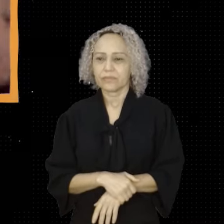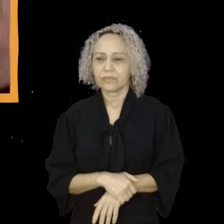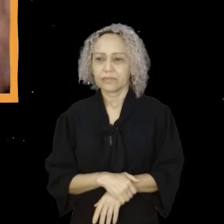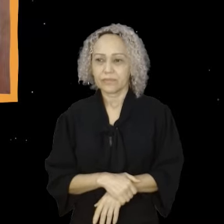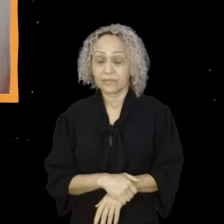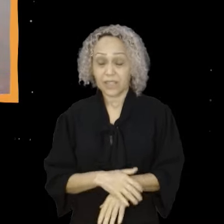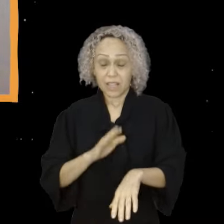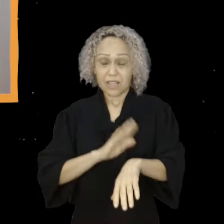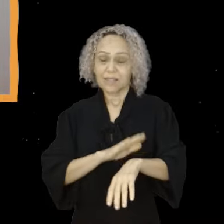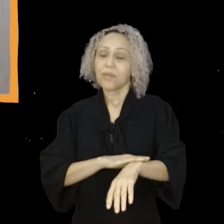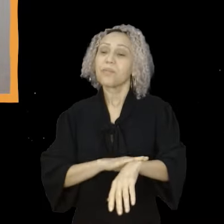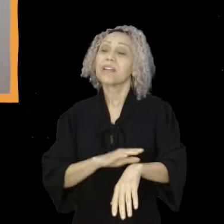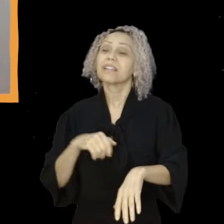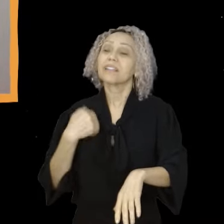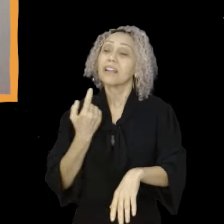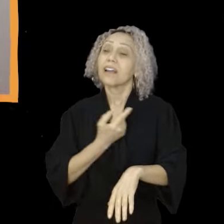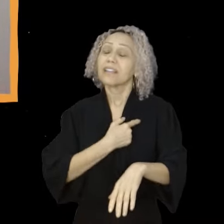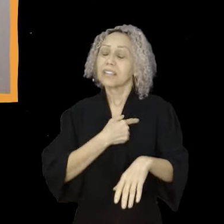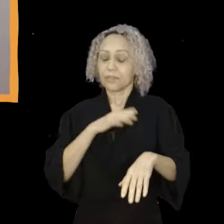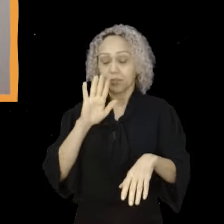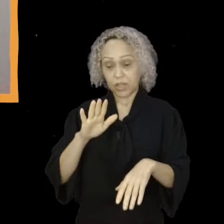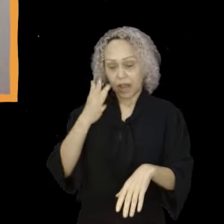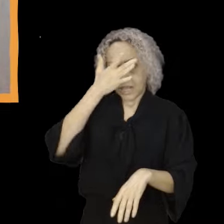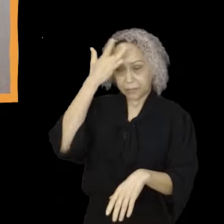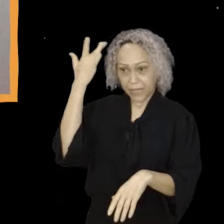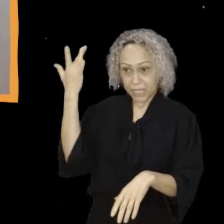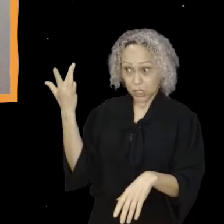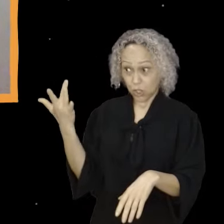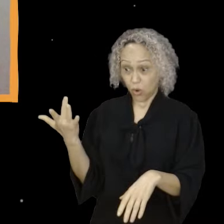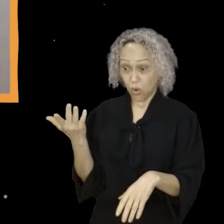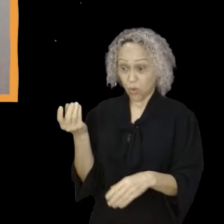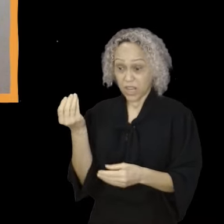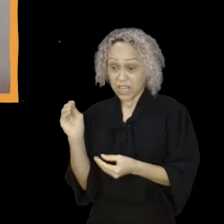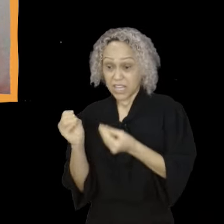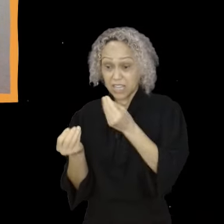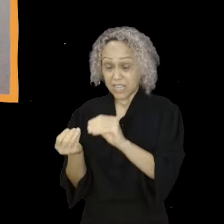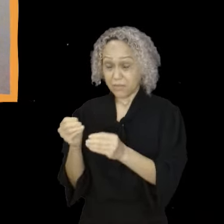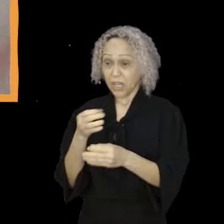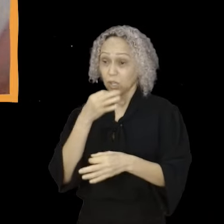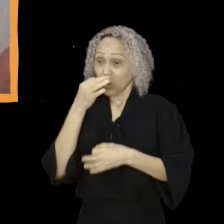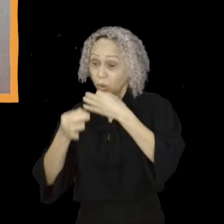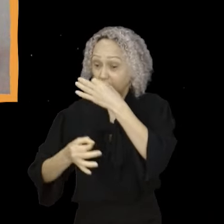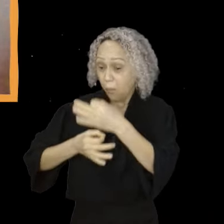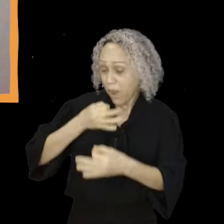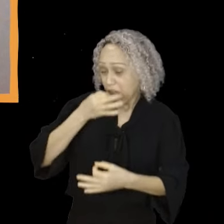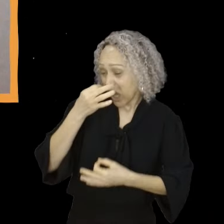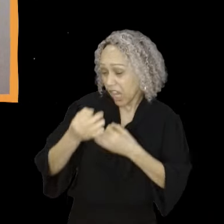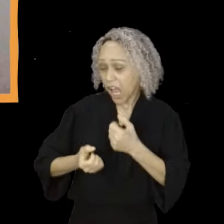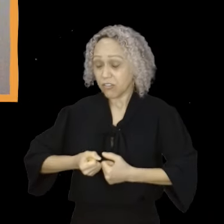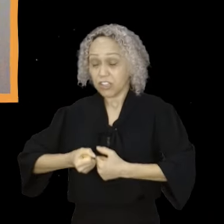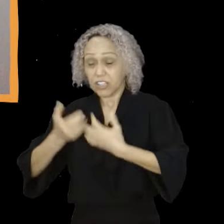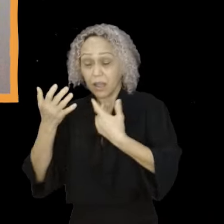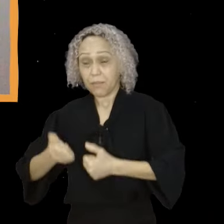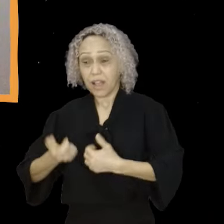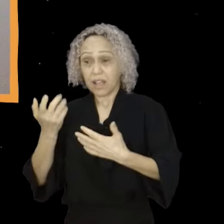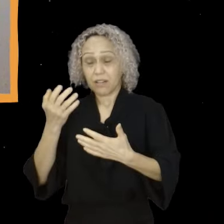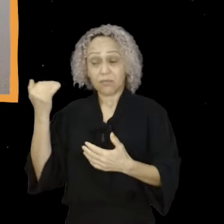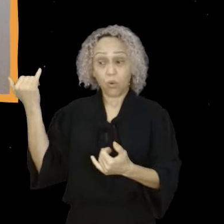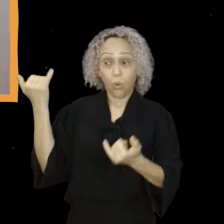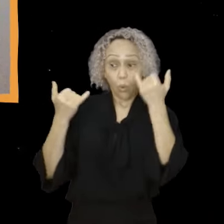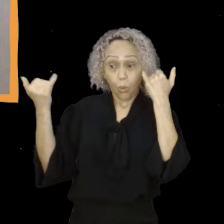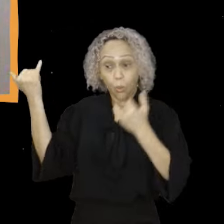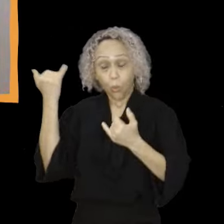Chegou o momento que a gente lê as sugestões, desabafos, palpites de loteria, tudo, os comentários, lógico.